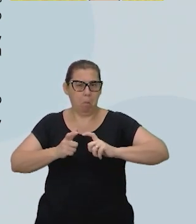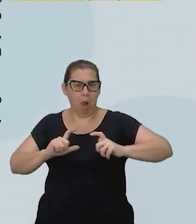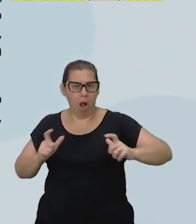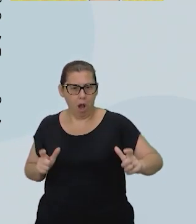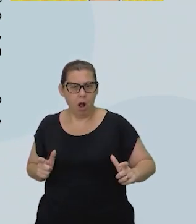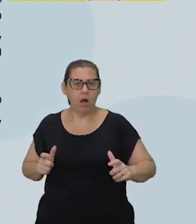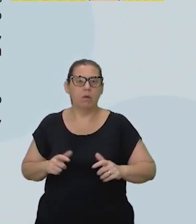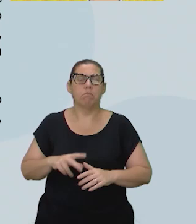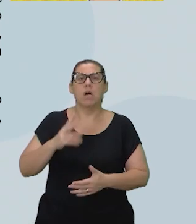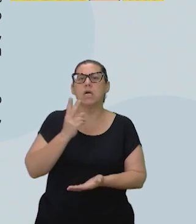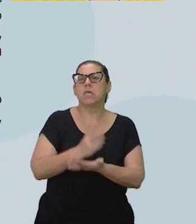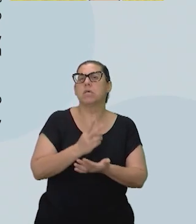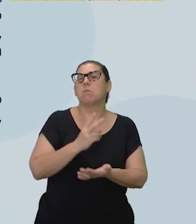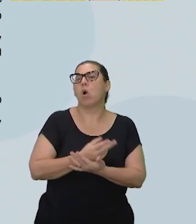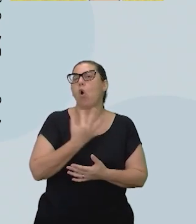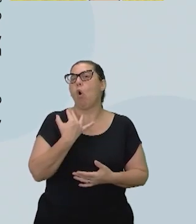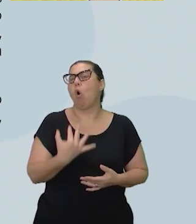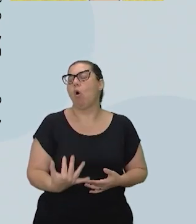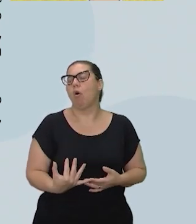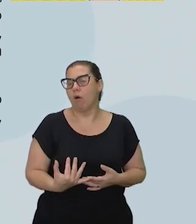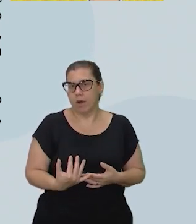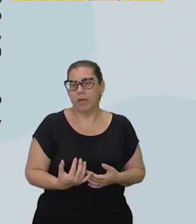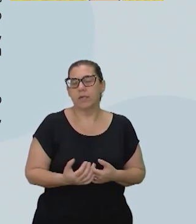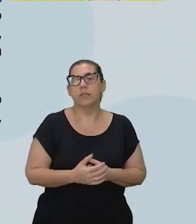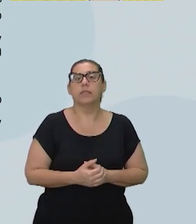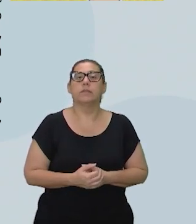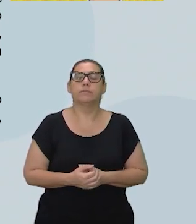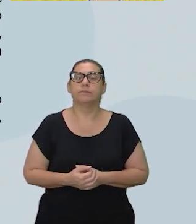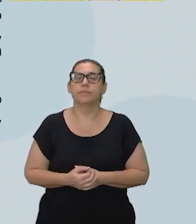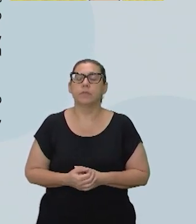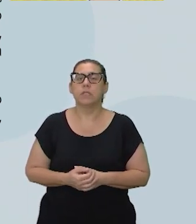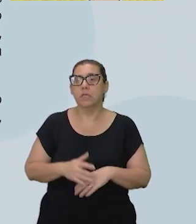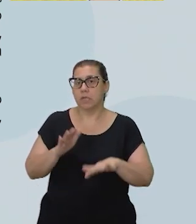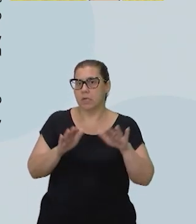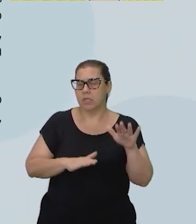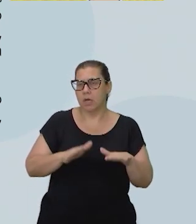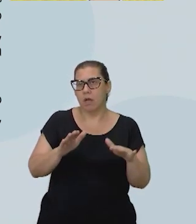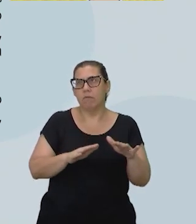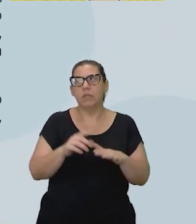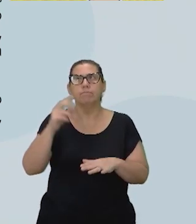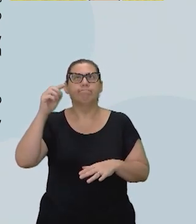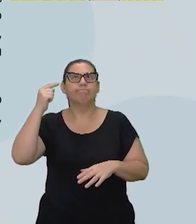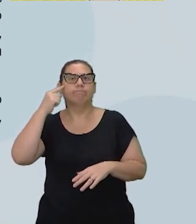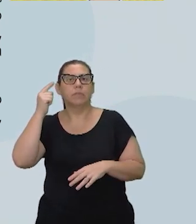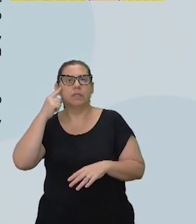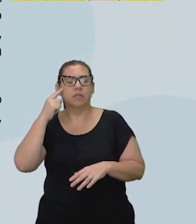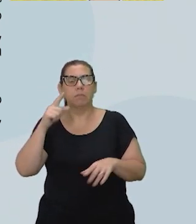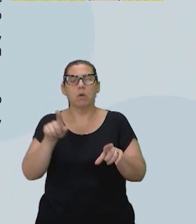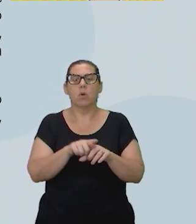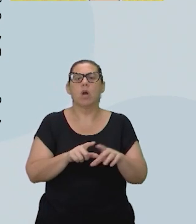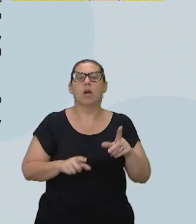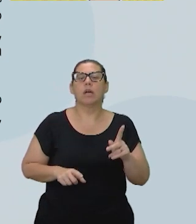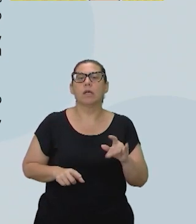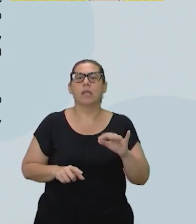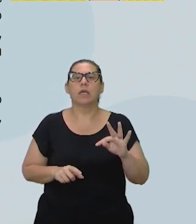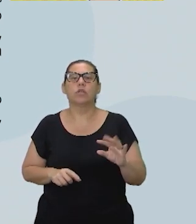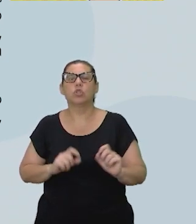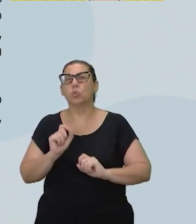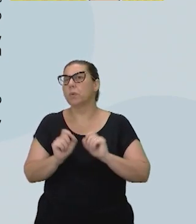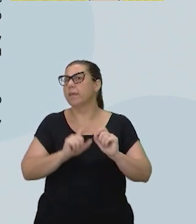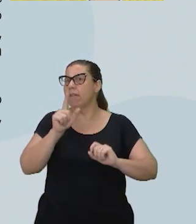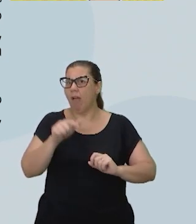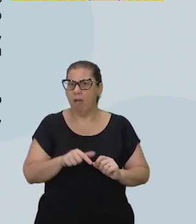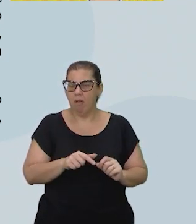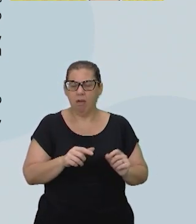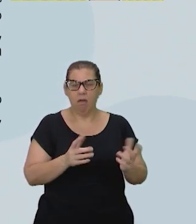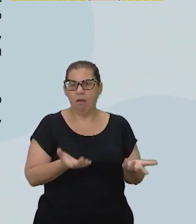ela é sempre pintada com cores muito fortes, como a gente vê aqui nessa imagem, né? E muitas vezes a gente é remetido ao conceito de kit. O que é isso, né? Por meio